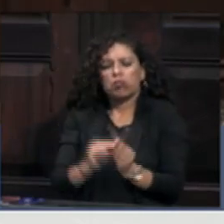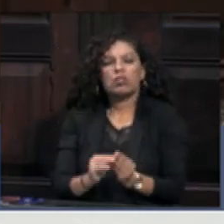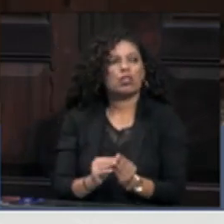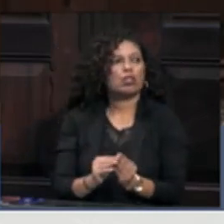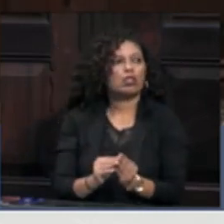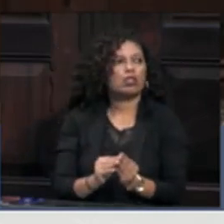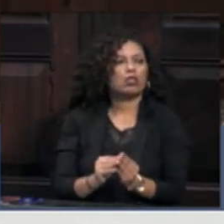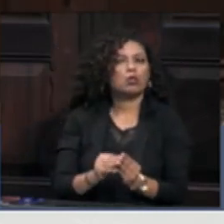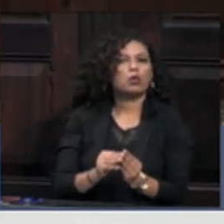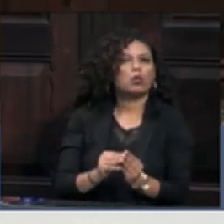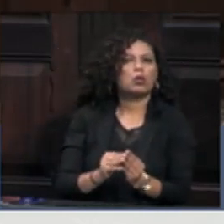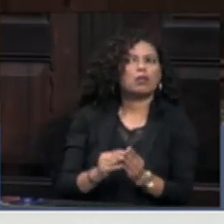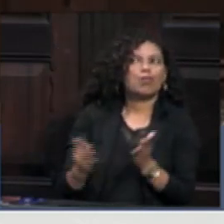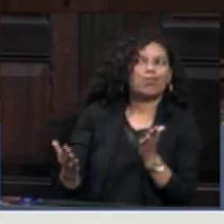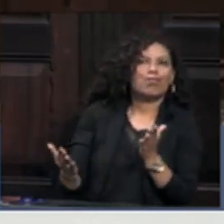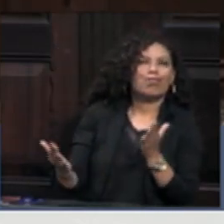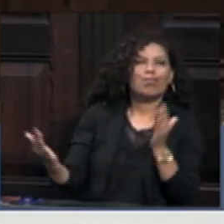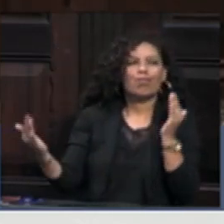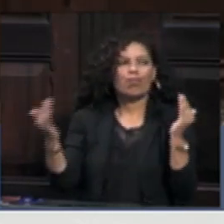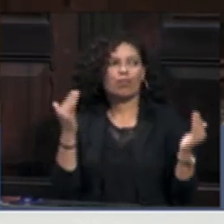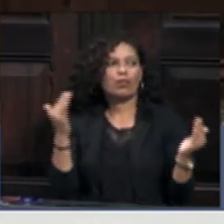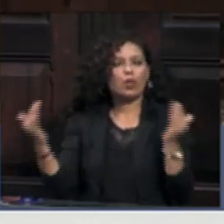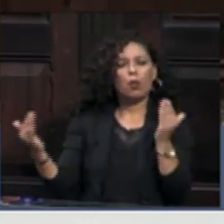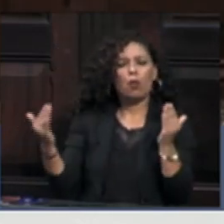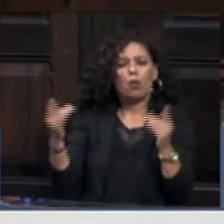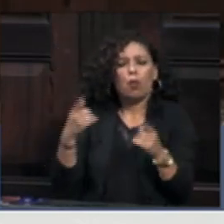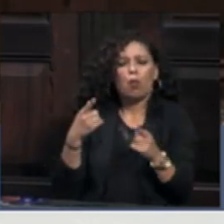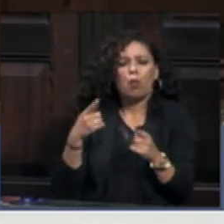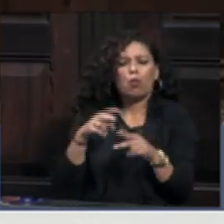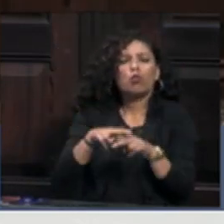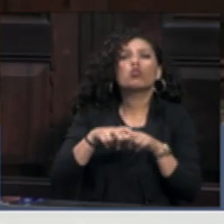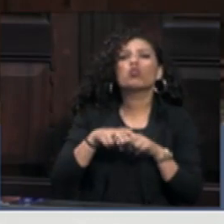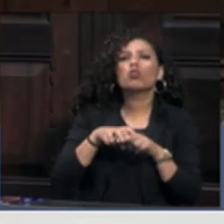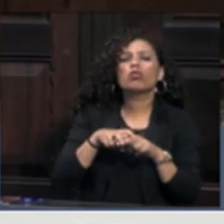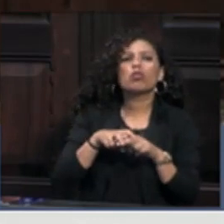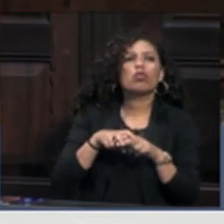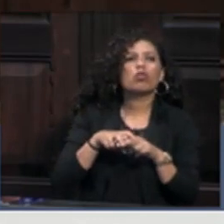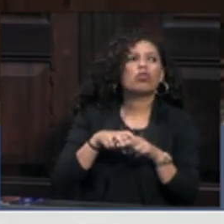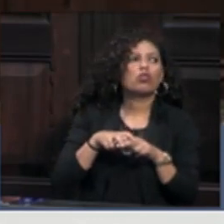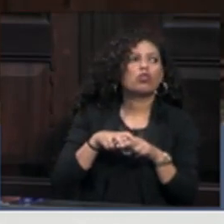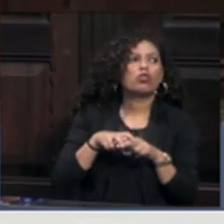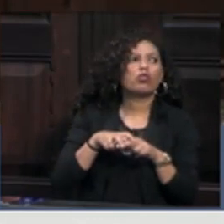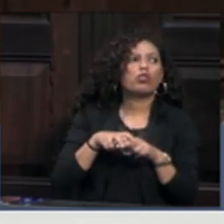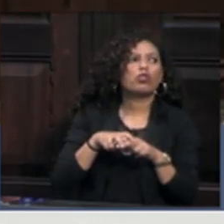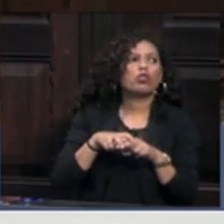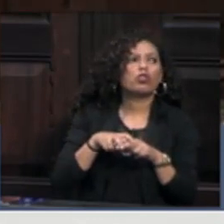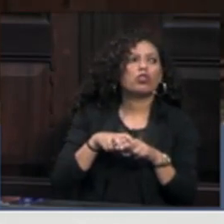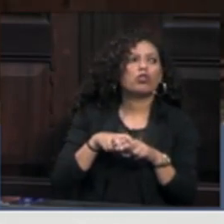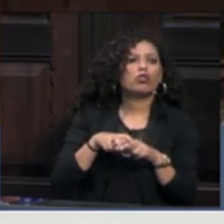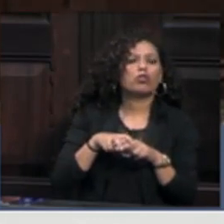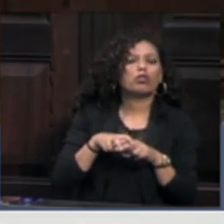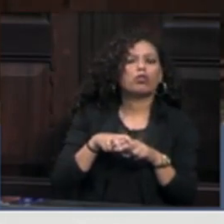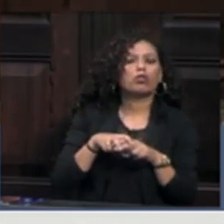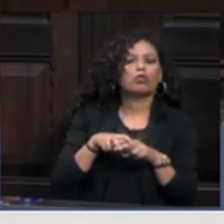que o impasse decorre de uma posição assumida